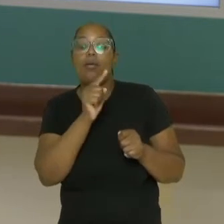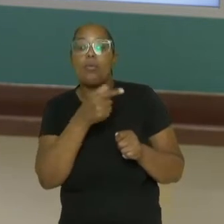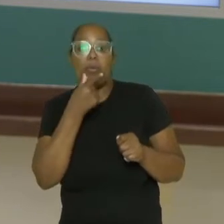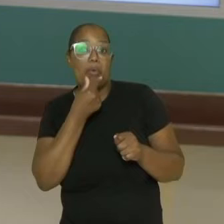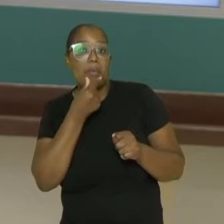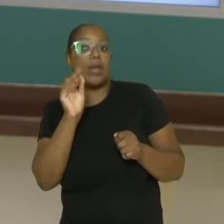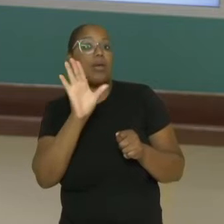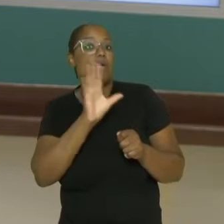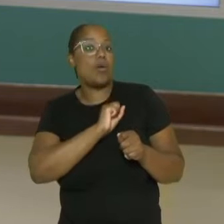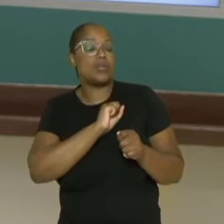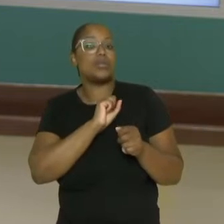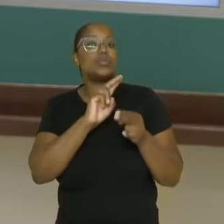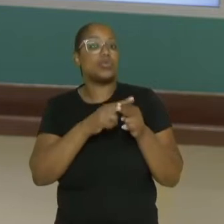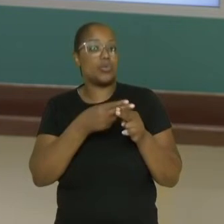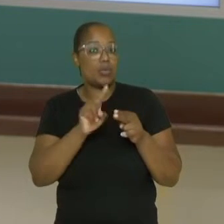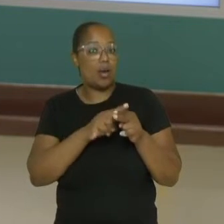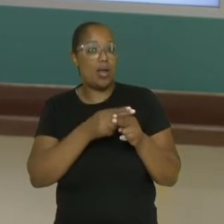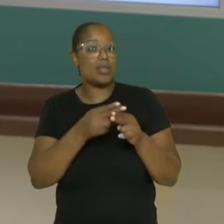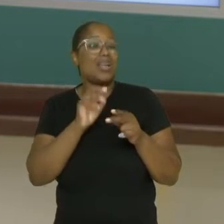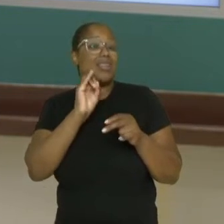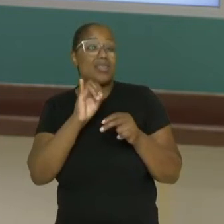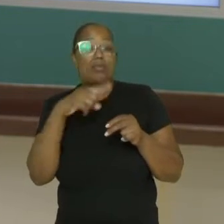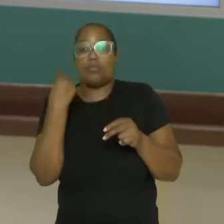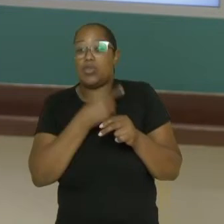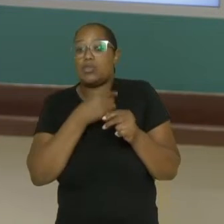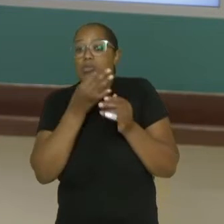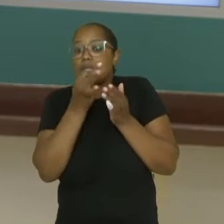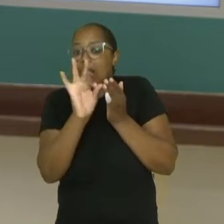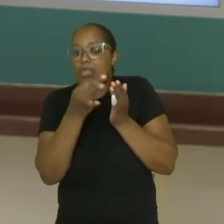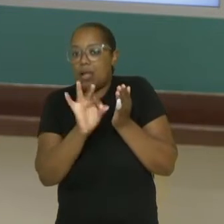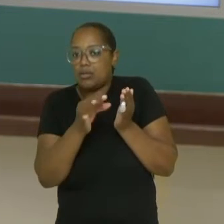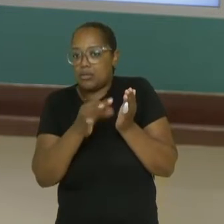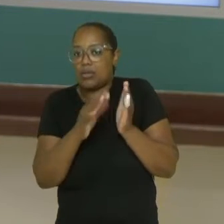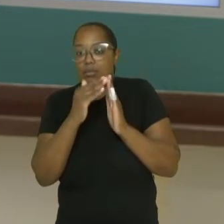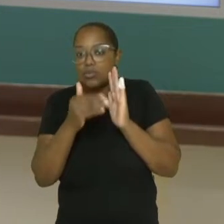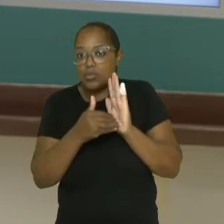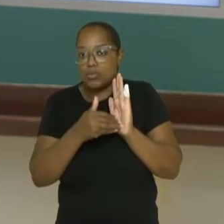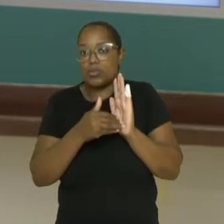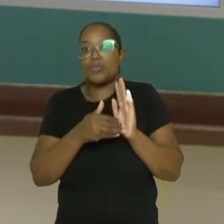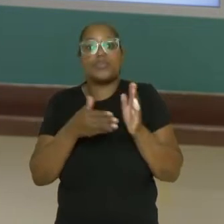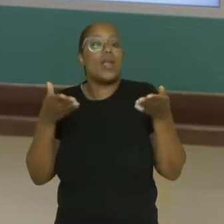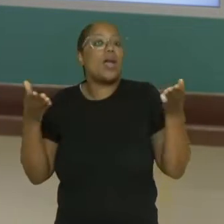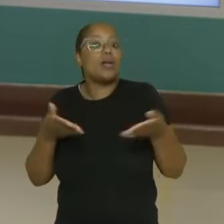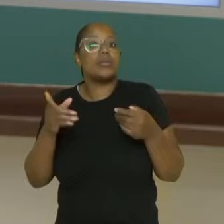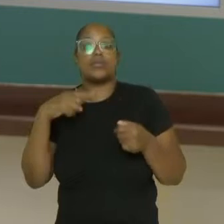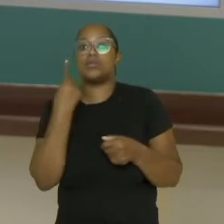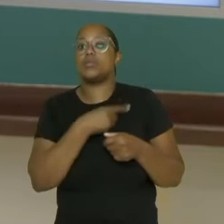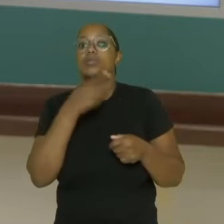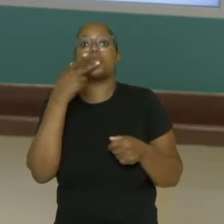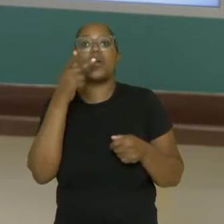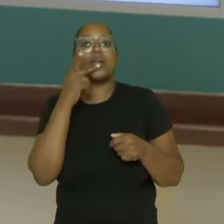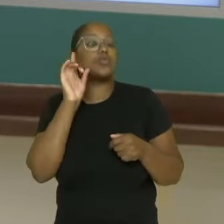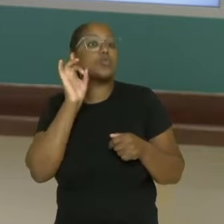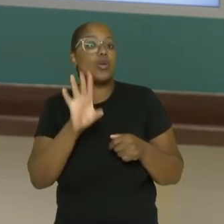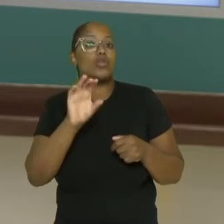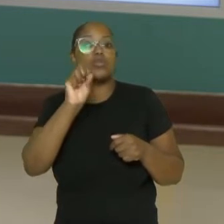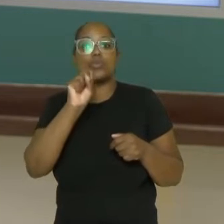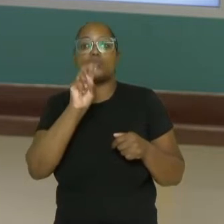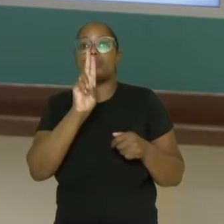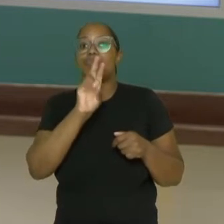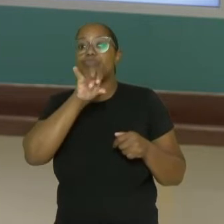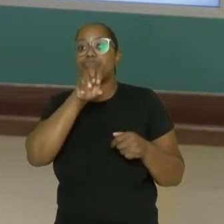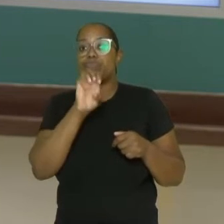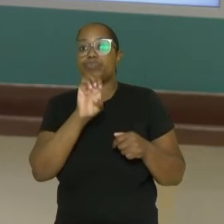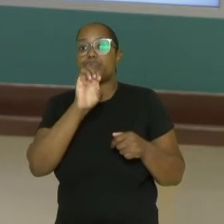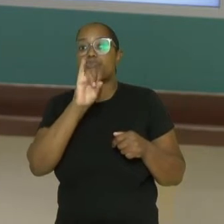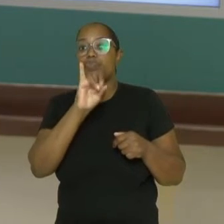predicado, né? Se nós fôssemos analisar também o predicado. Agora nós estamos falando apenas de sujeito, tá bom? Então, sobre quem eu